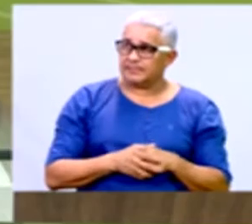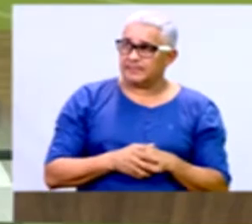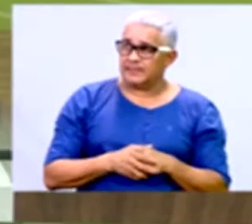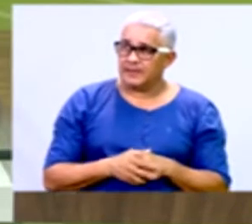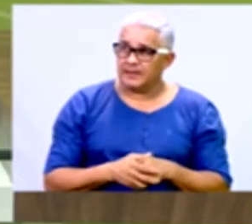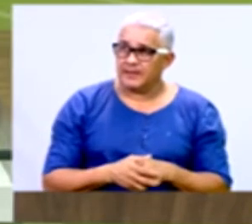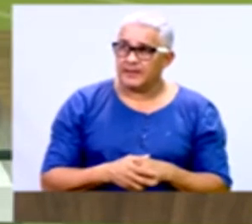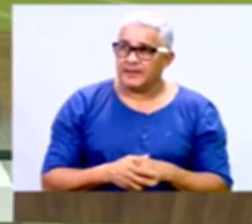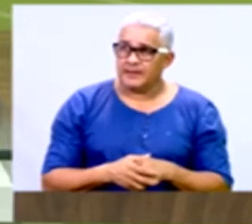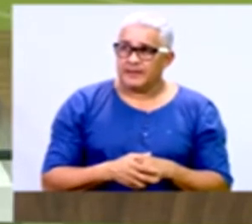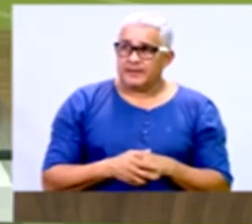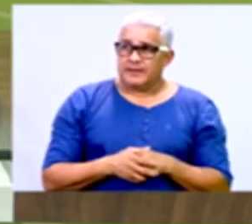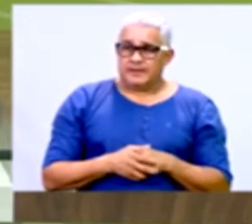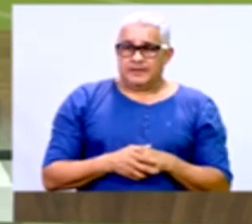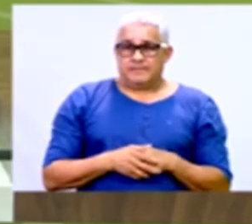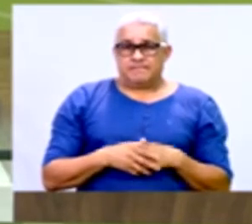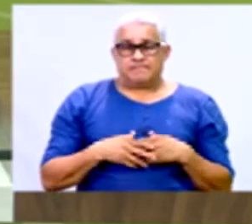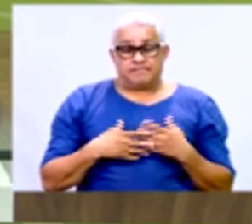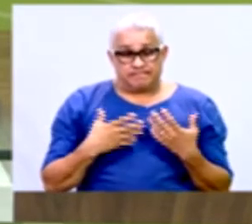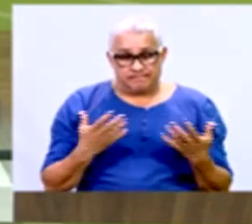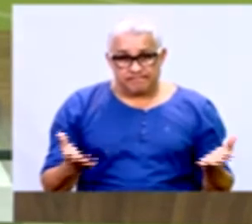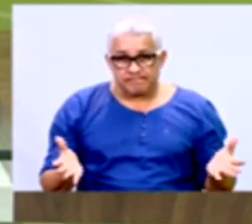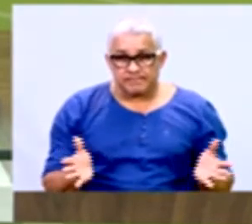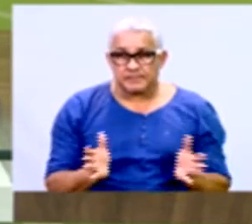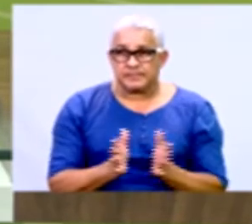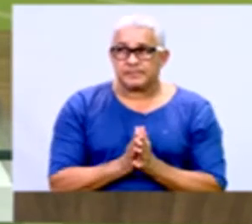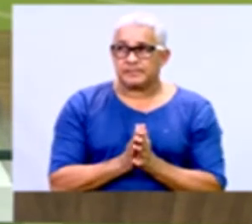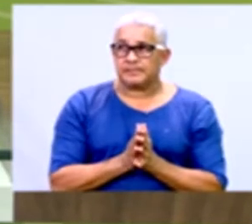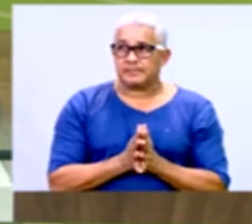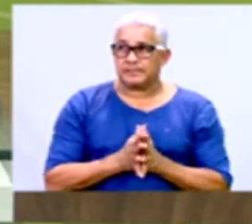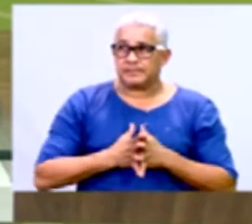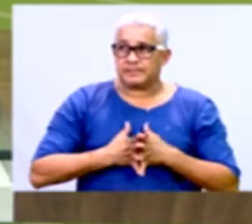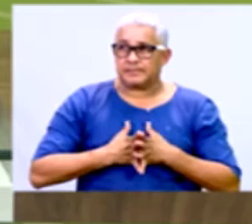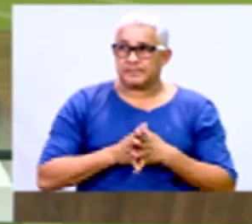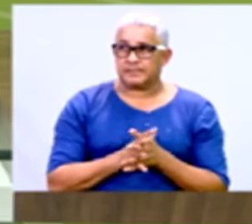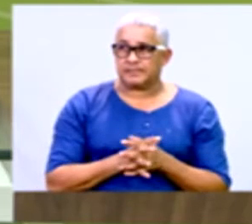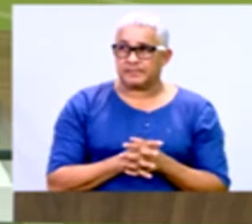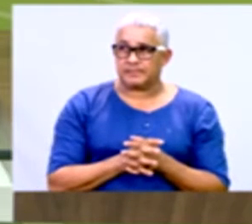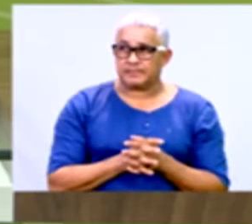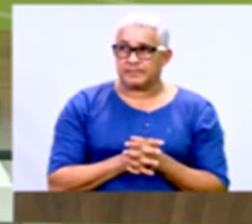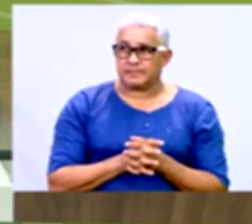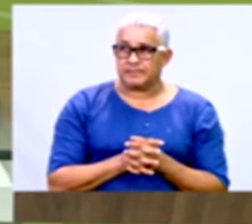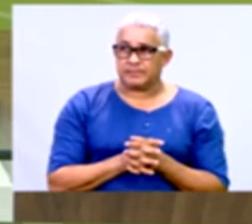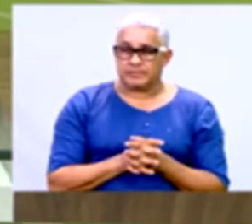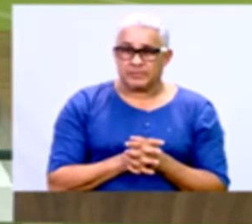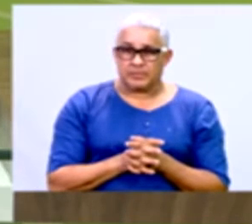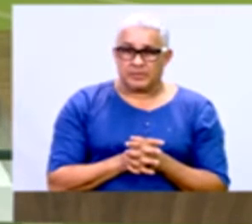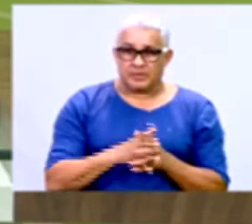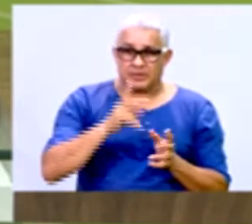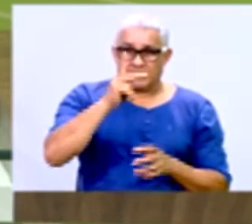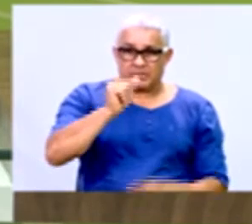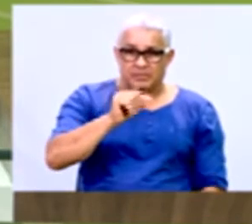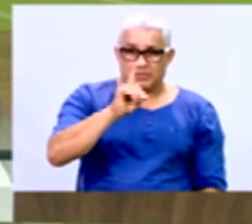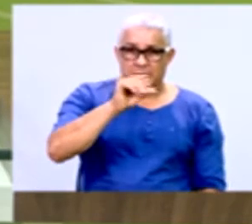Bom, como o professor já falou, a ideia de se